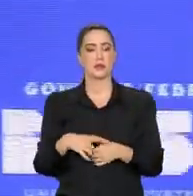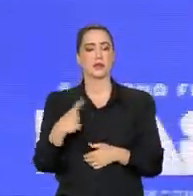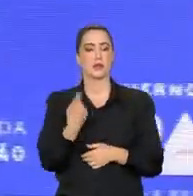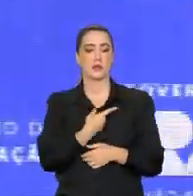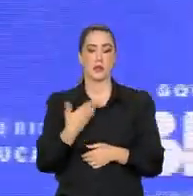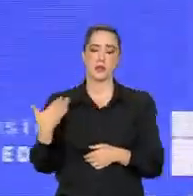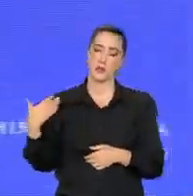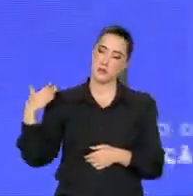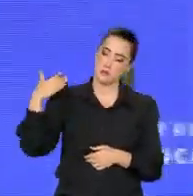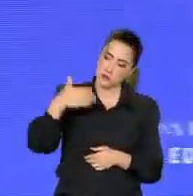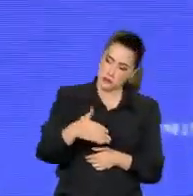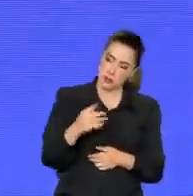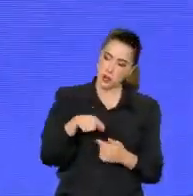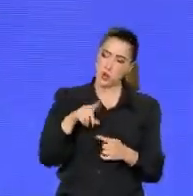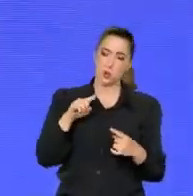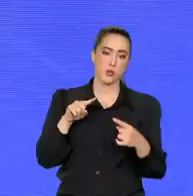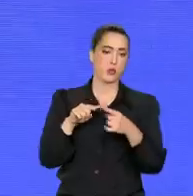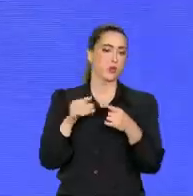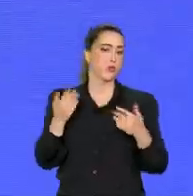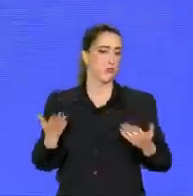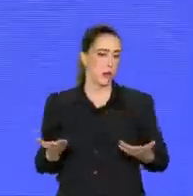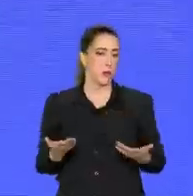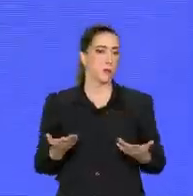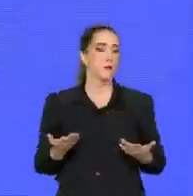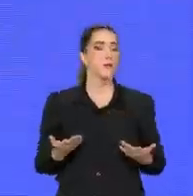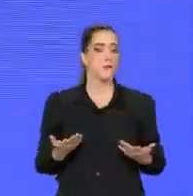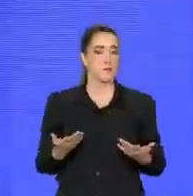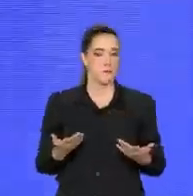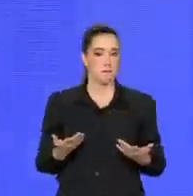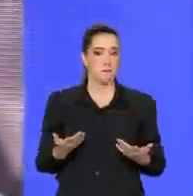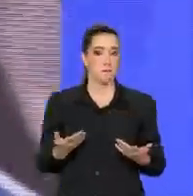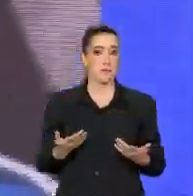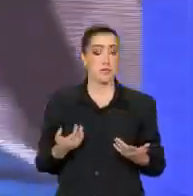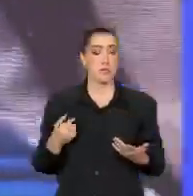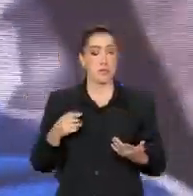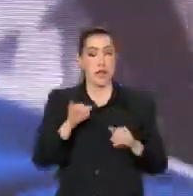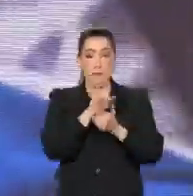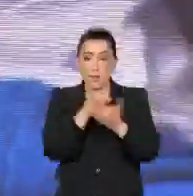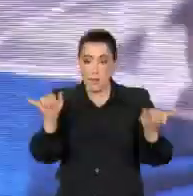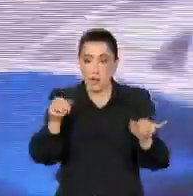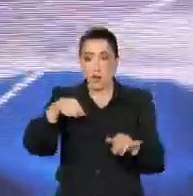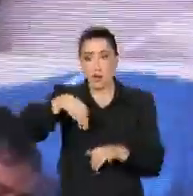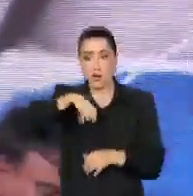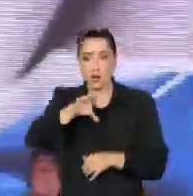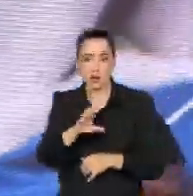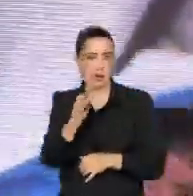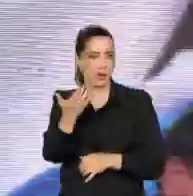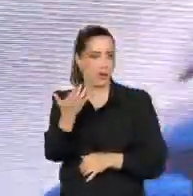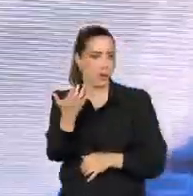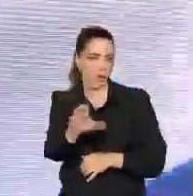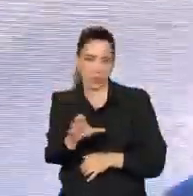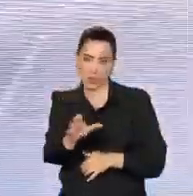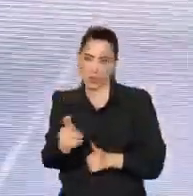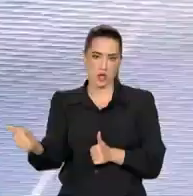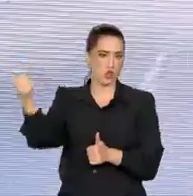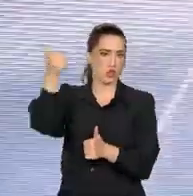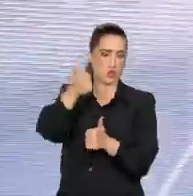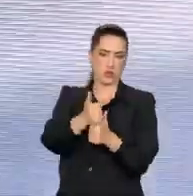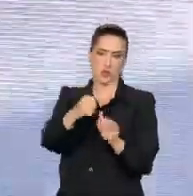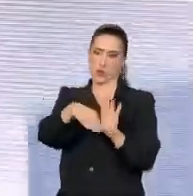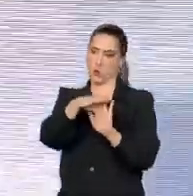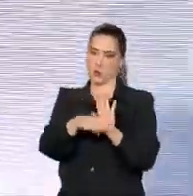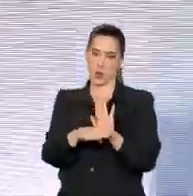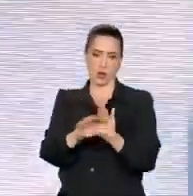minha vinda aqui hoje foi com esse objetivo, de dizer que o Ministério da Educação não quer substituir nenhum programa que vocês